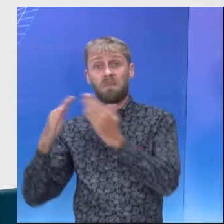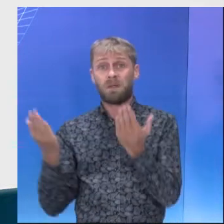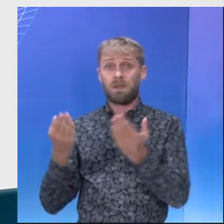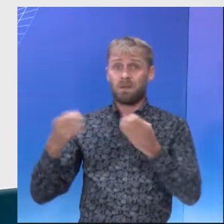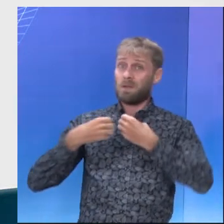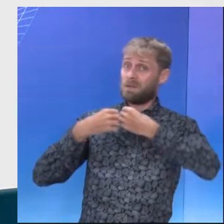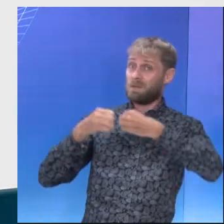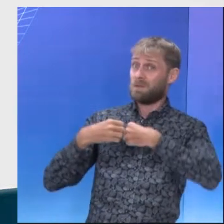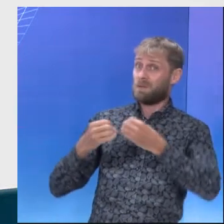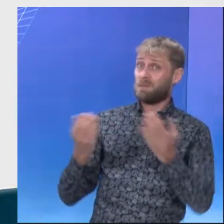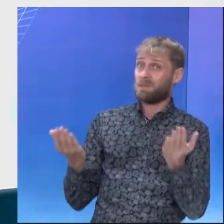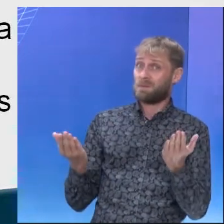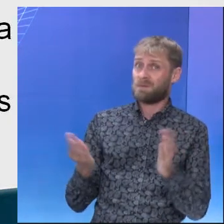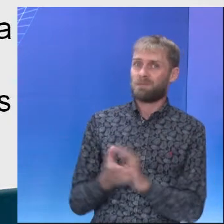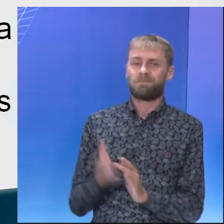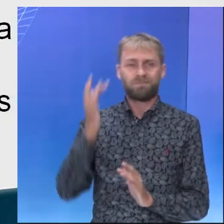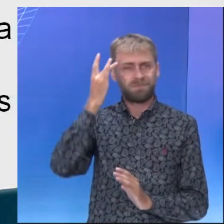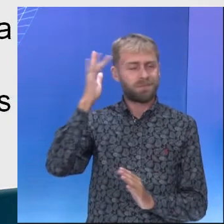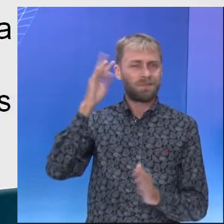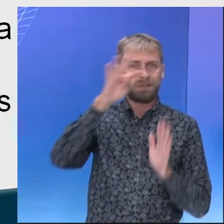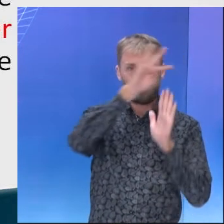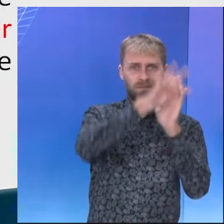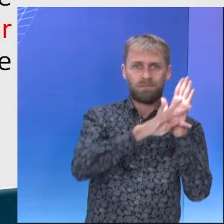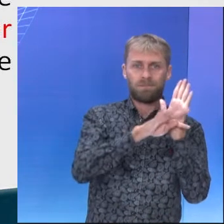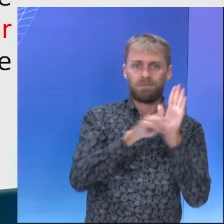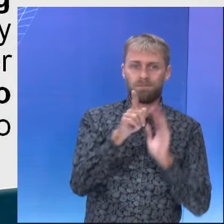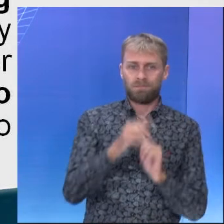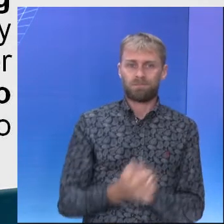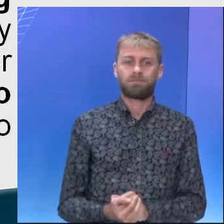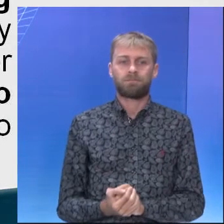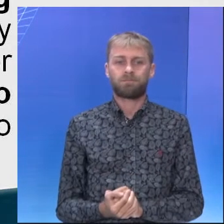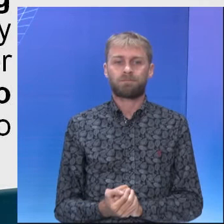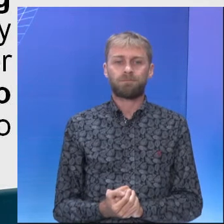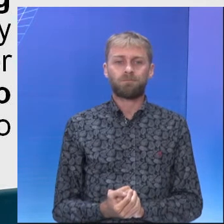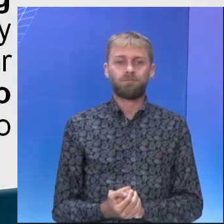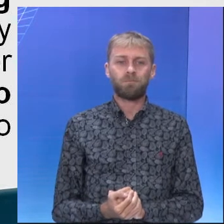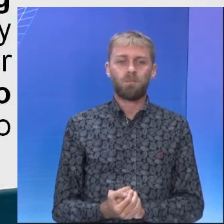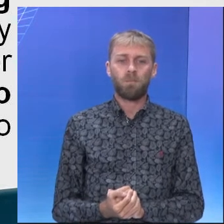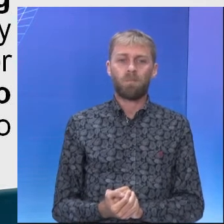adaptados. Vamos para o texto, então?